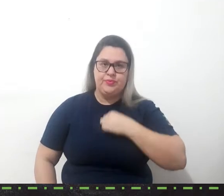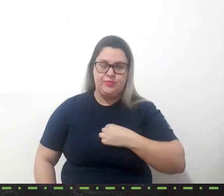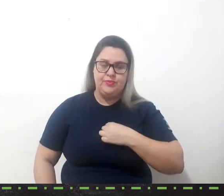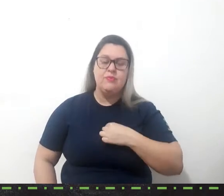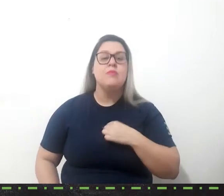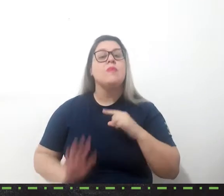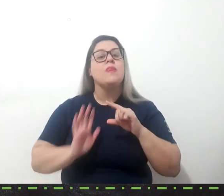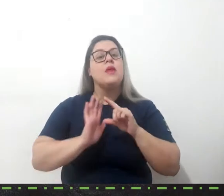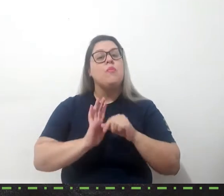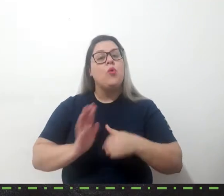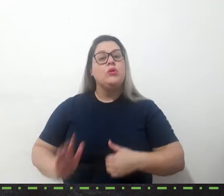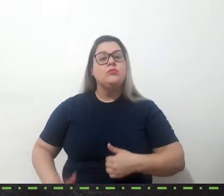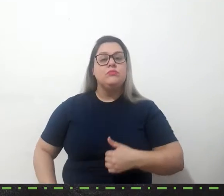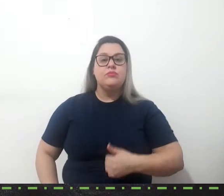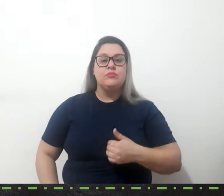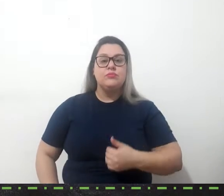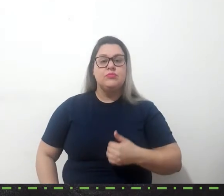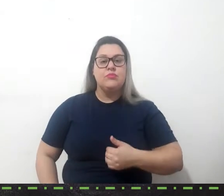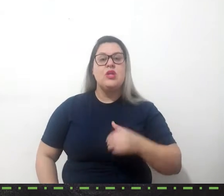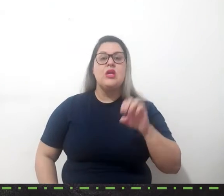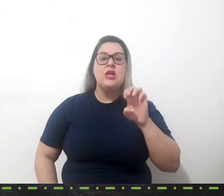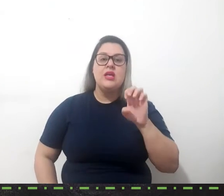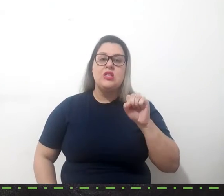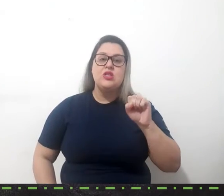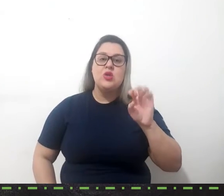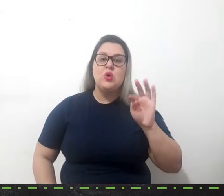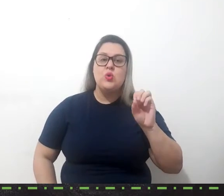Depois temos o estômago, tá?